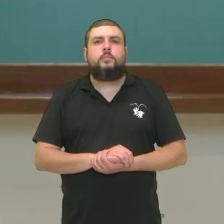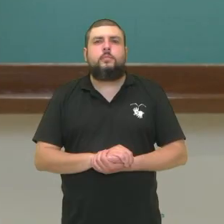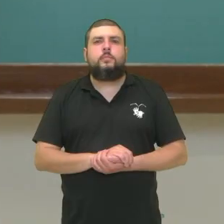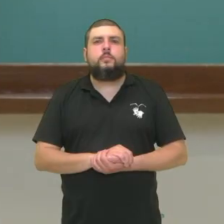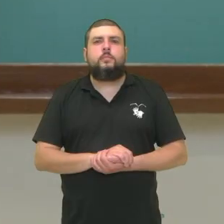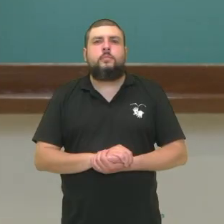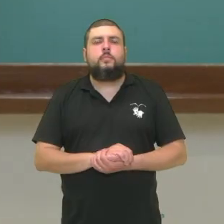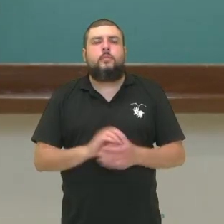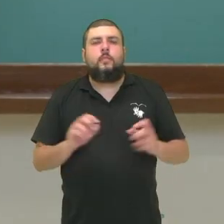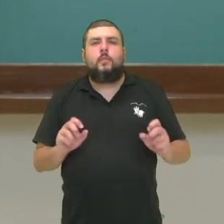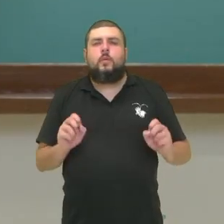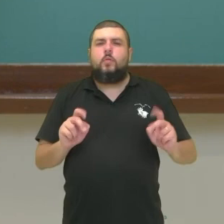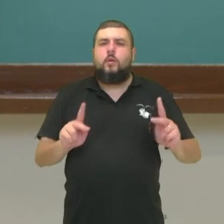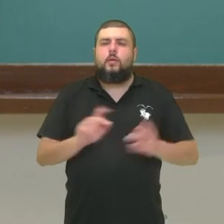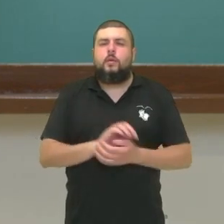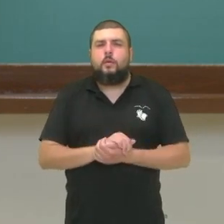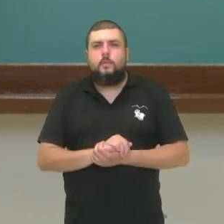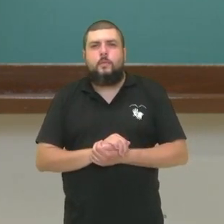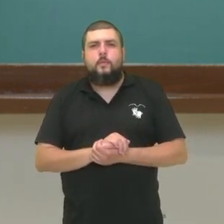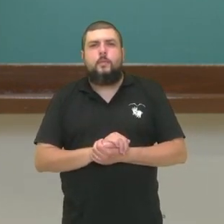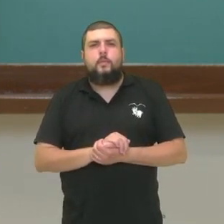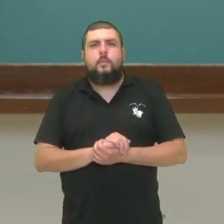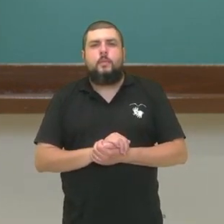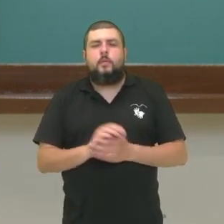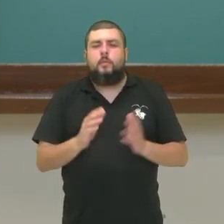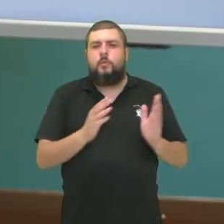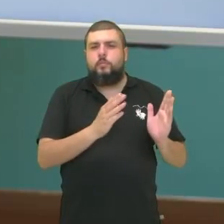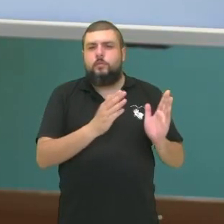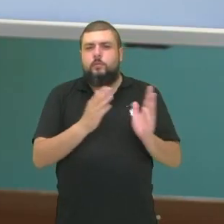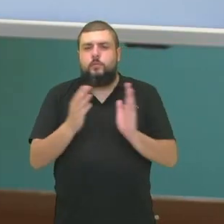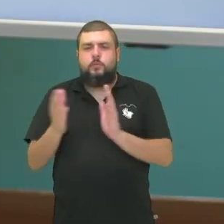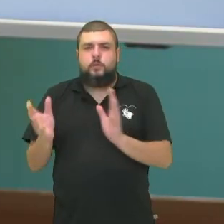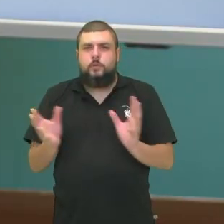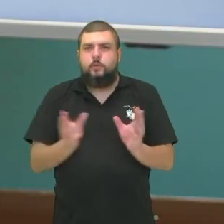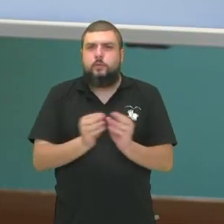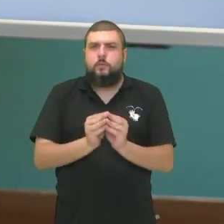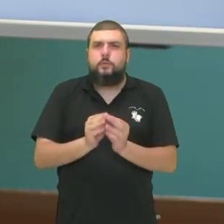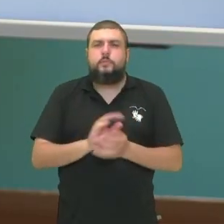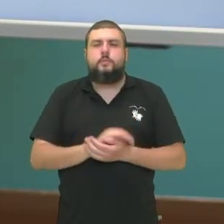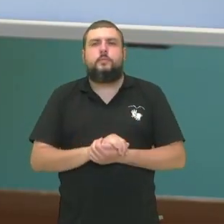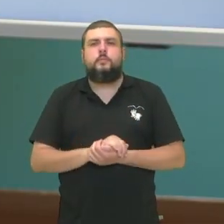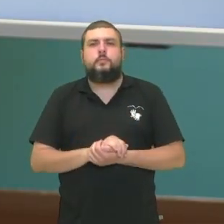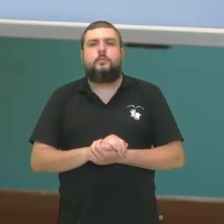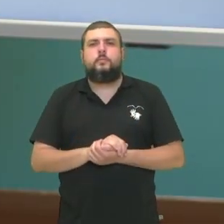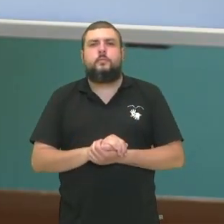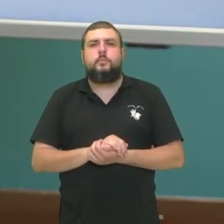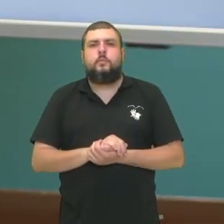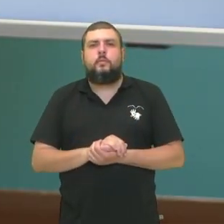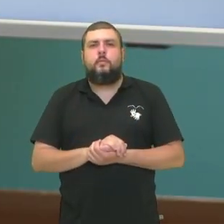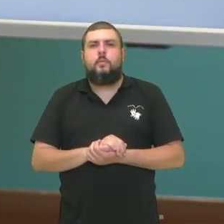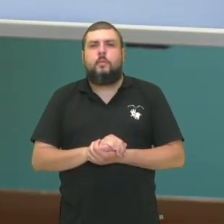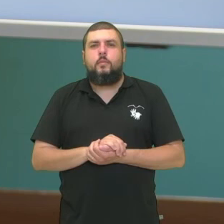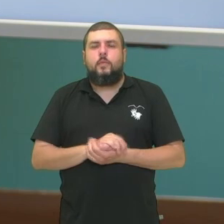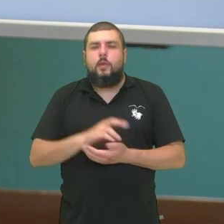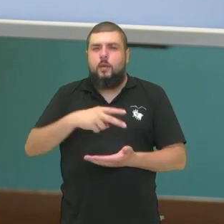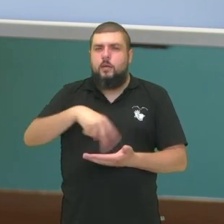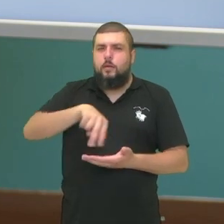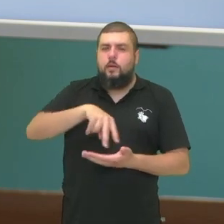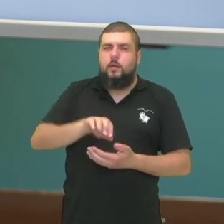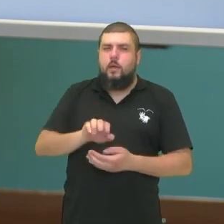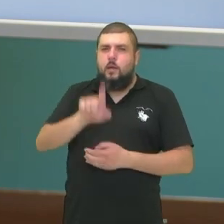Muito bem, pessoal, para encerrarmos então, o que a gente estudou hoje? Dança, atividade natural